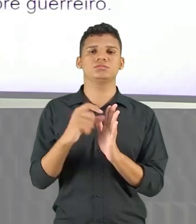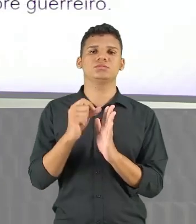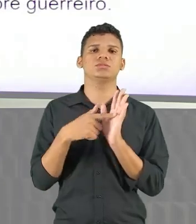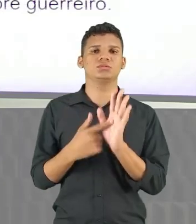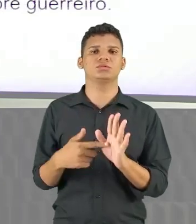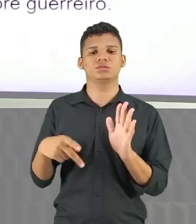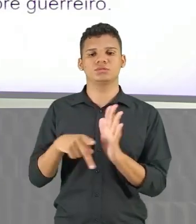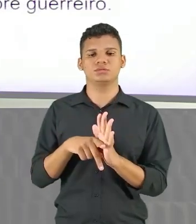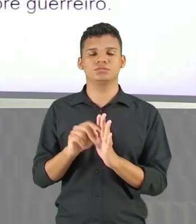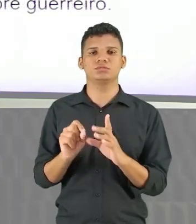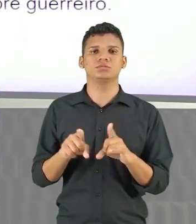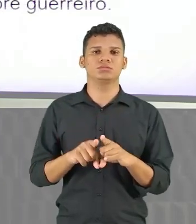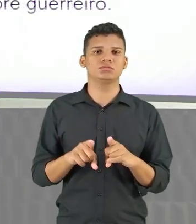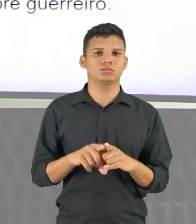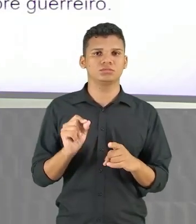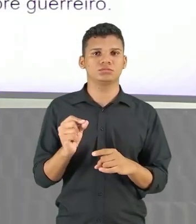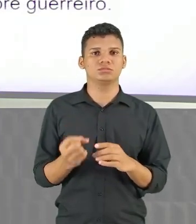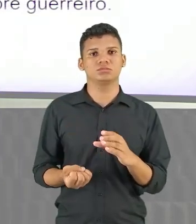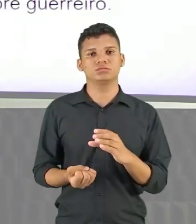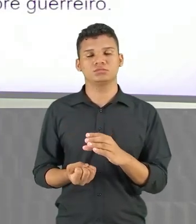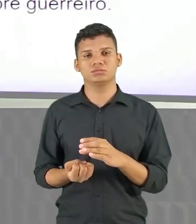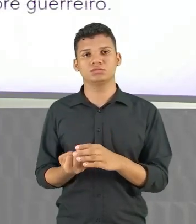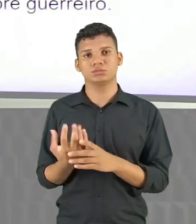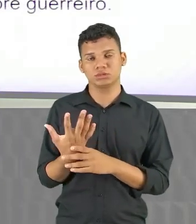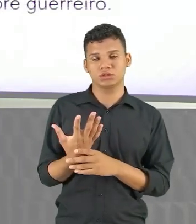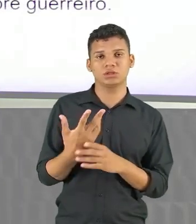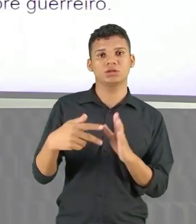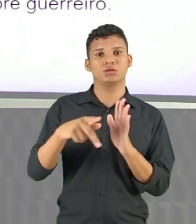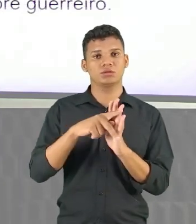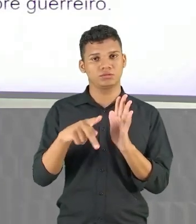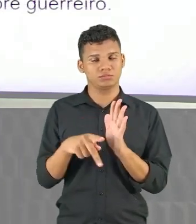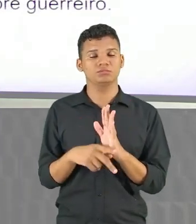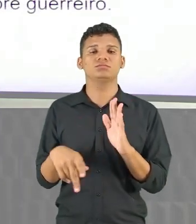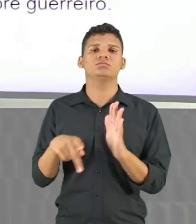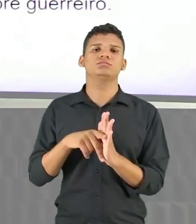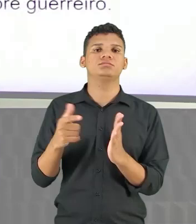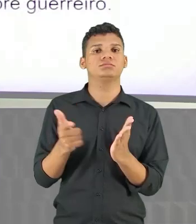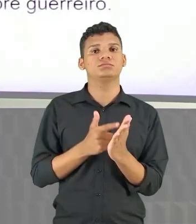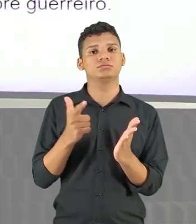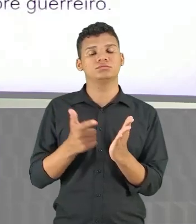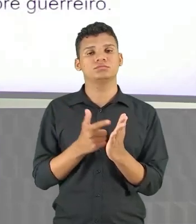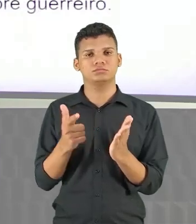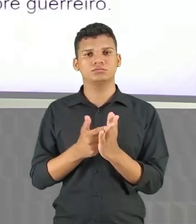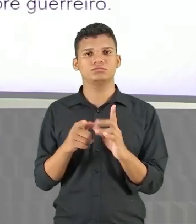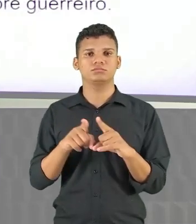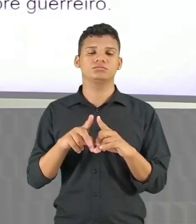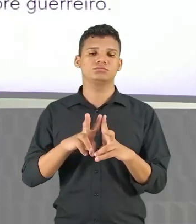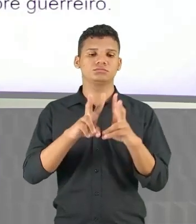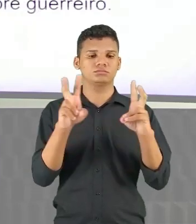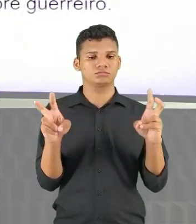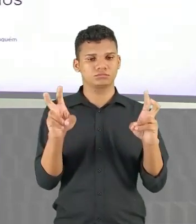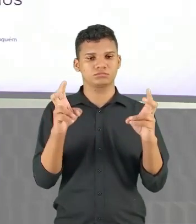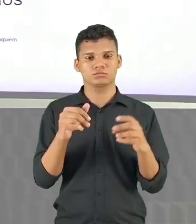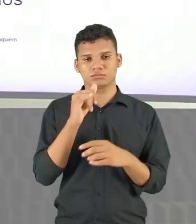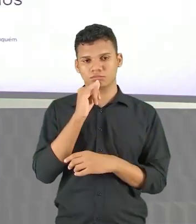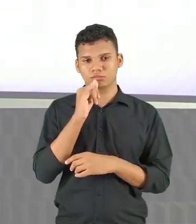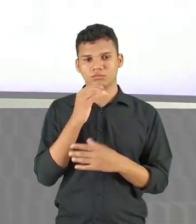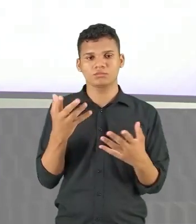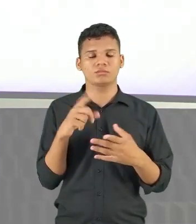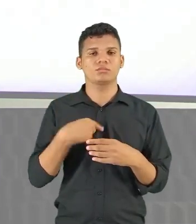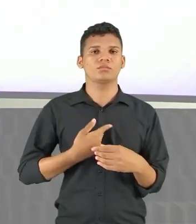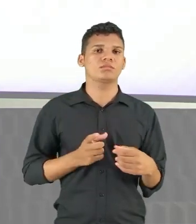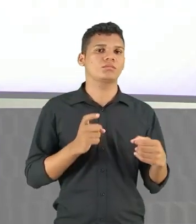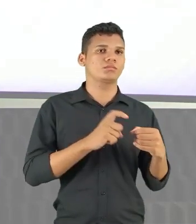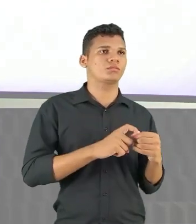aqui no enunciado fala que evidenciam a filiação a esse movimento literário e está em destaque a. Aí a gente volta aqui para o